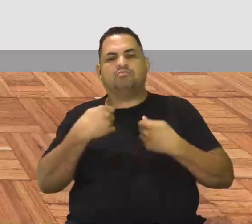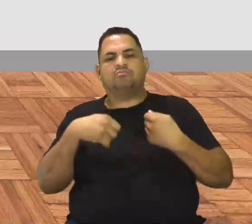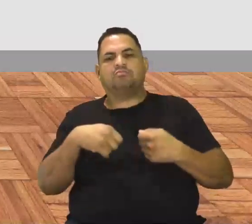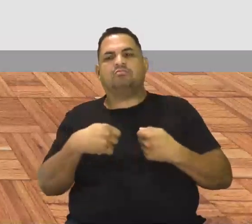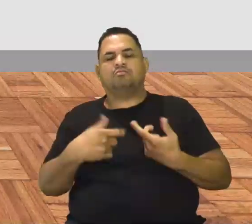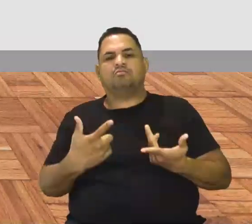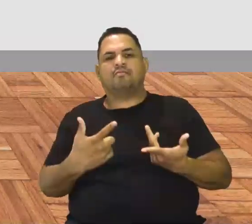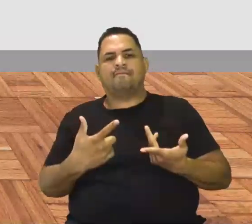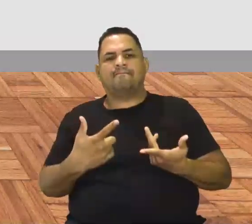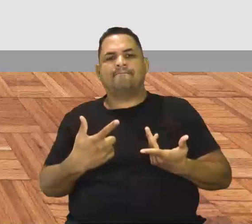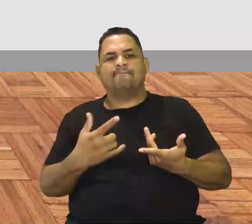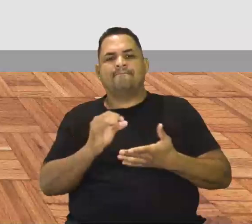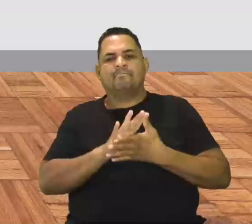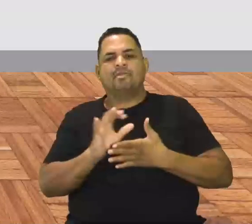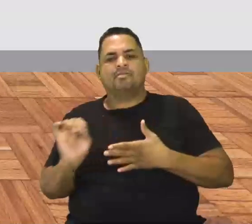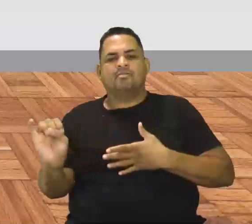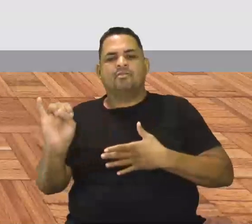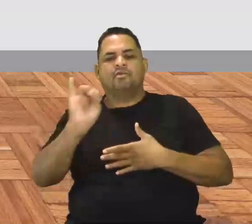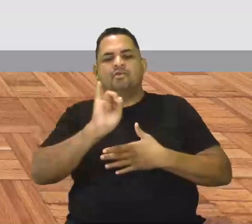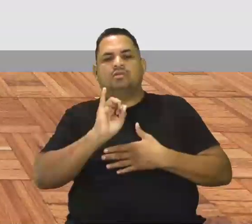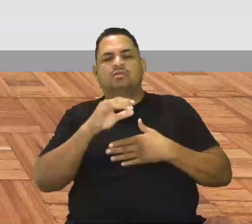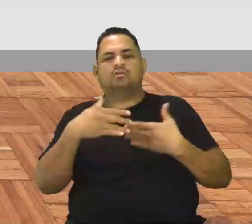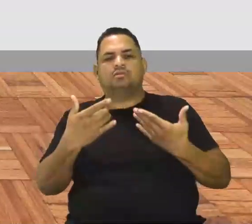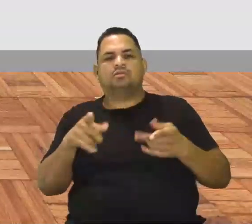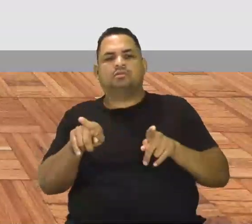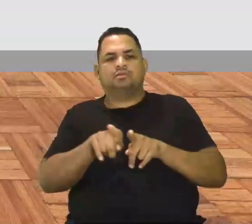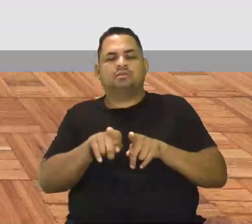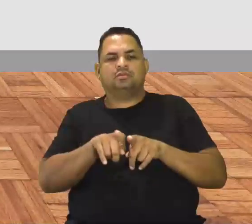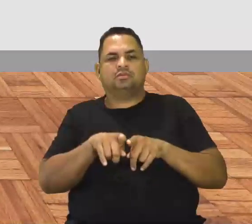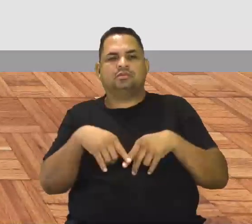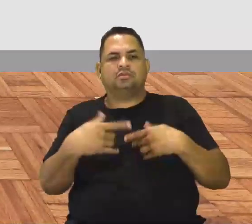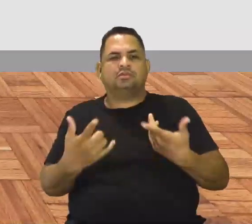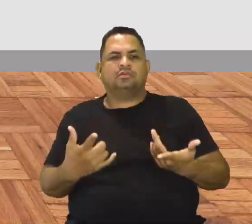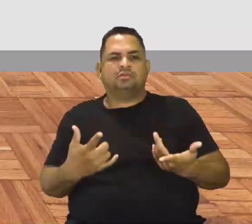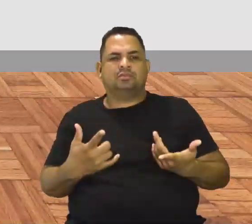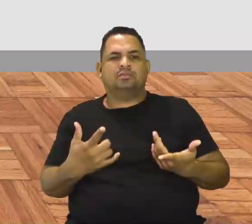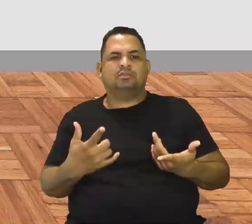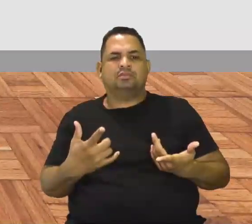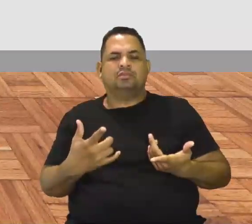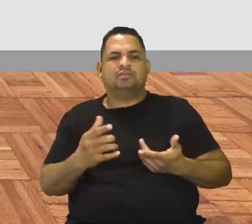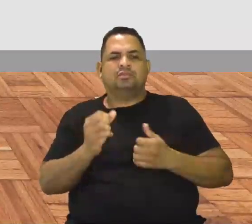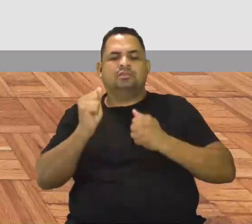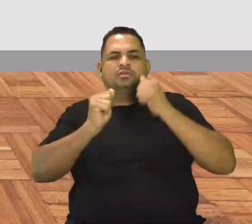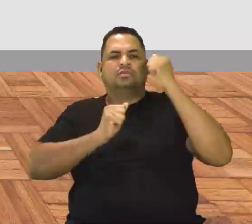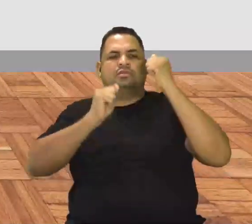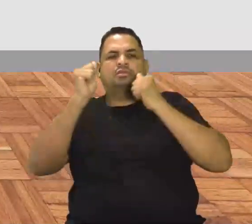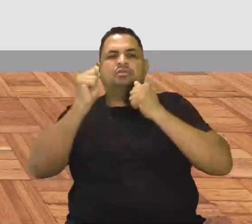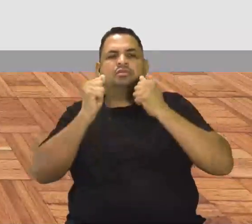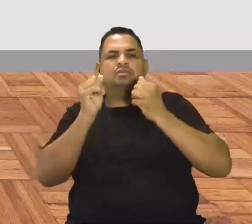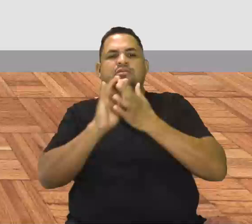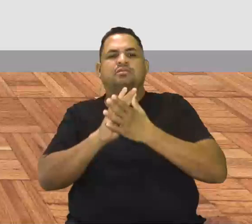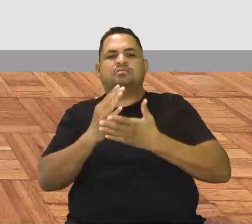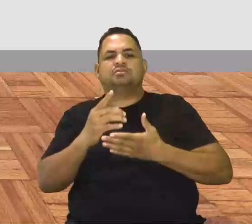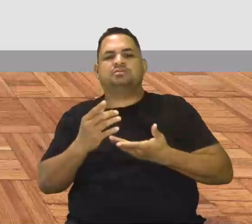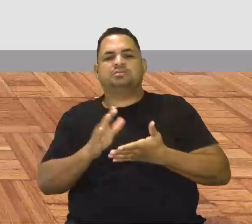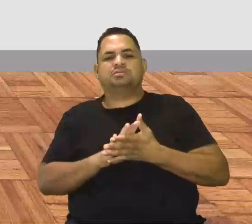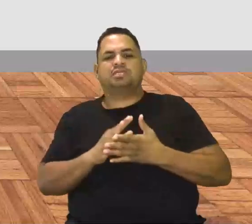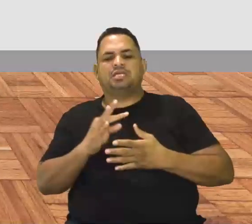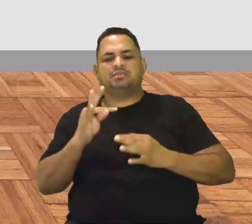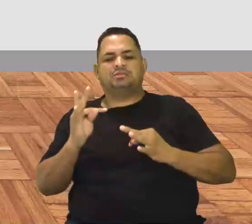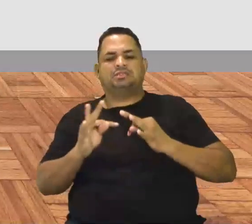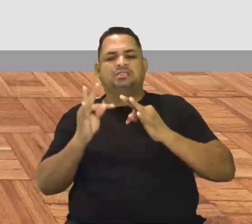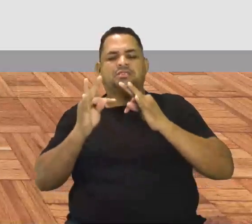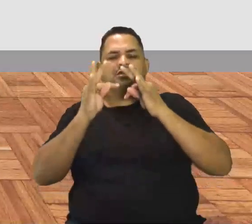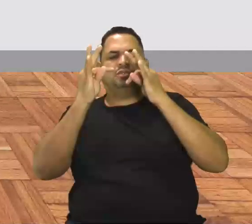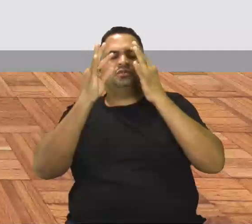precisam importar. E também eles têm uma indústria altamente tecnológica